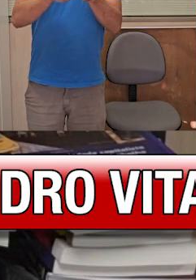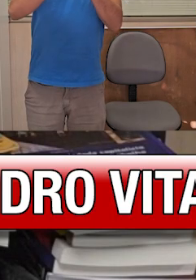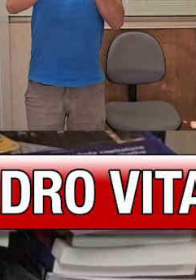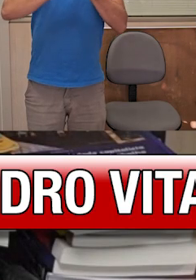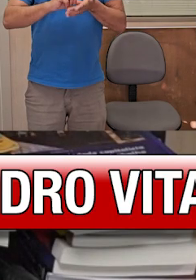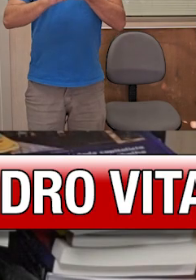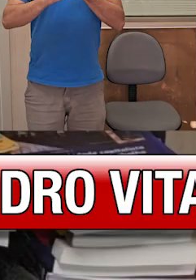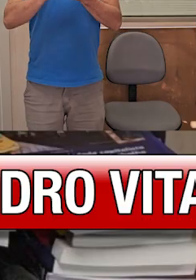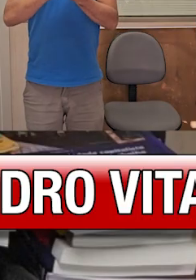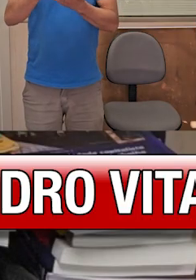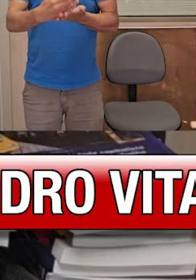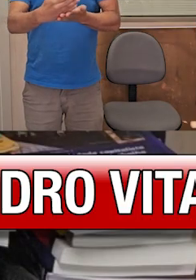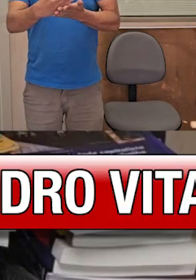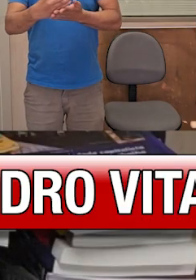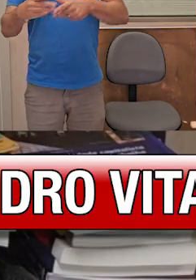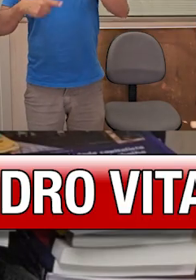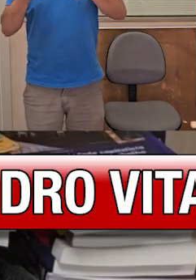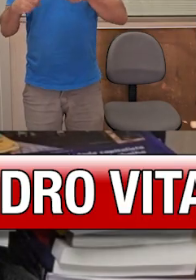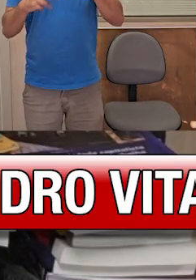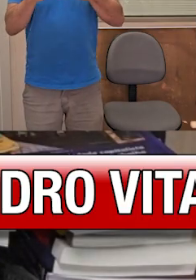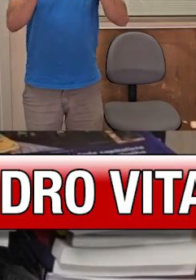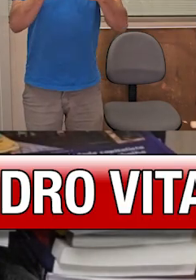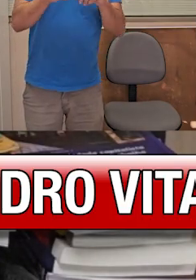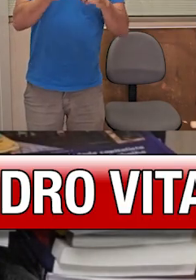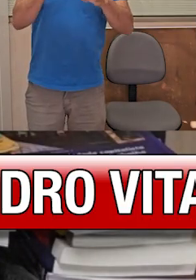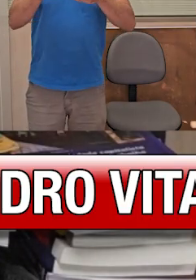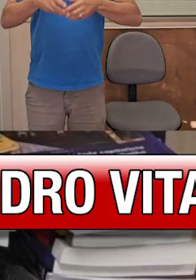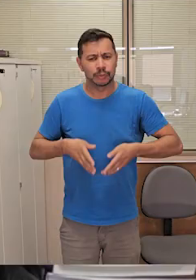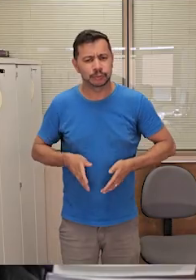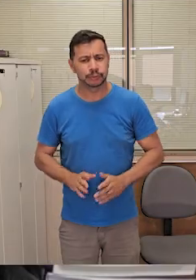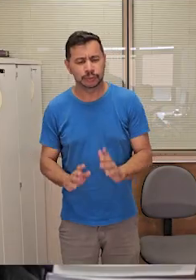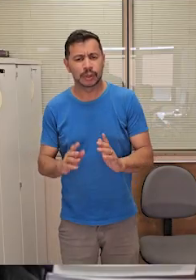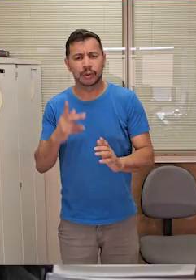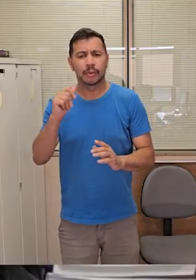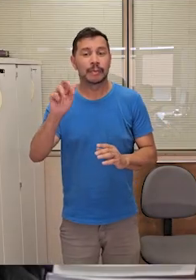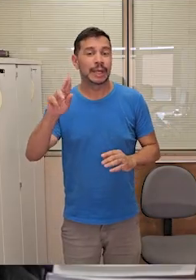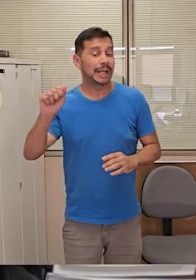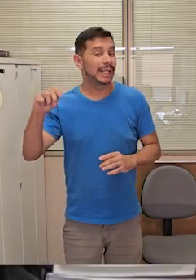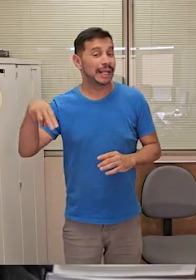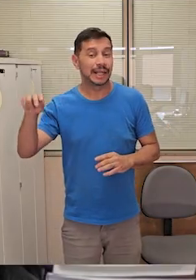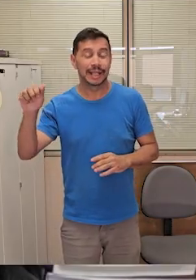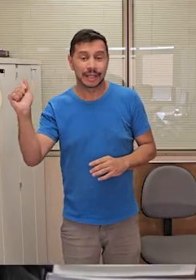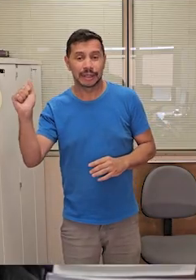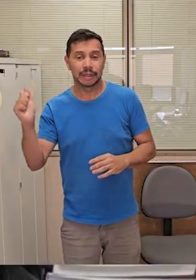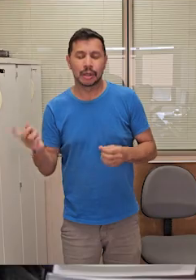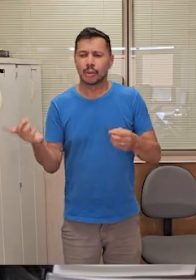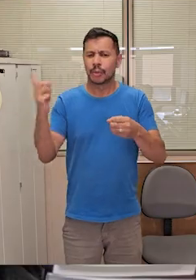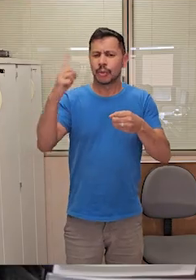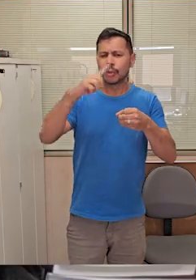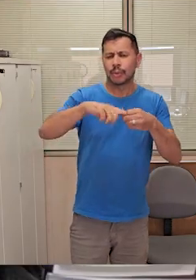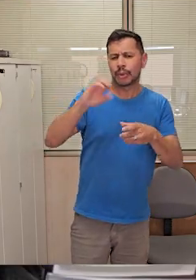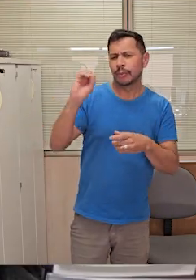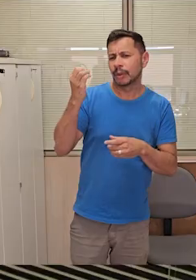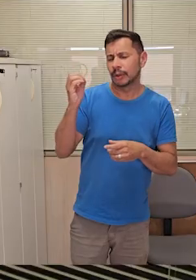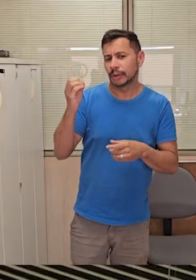Antes de iniciar sua trajetória como sindicalista, Toschi nasceu no Paraná e ainda no começo da sua juventude veio para